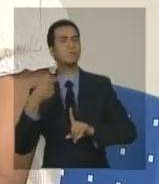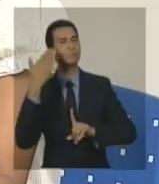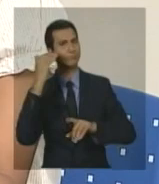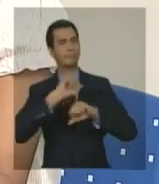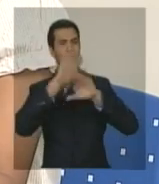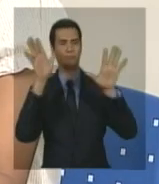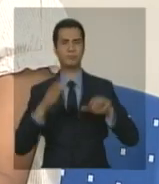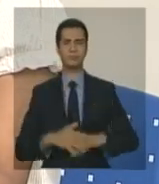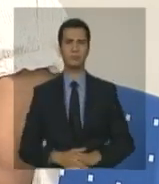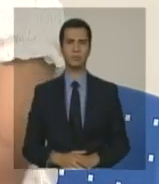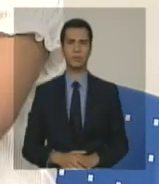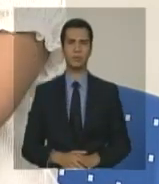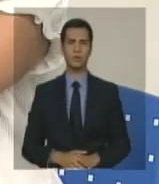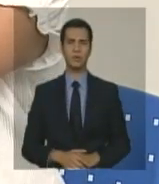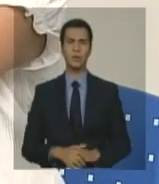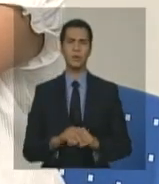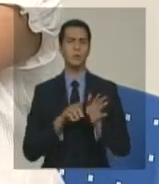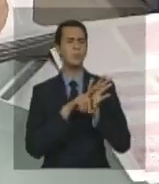tomando a vitamina?